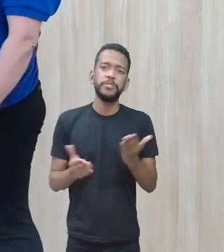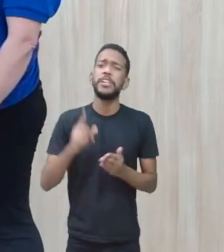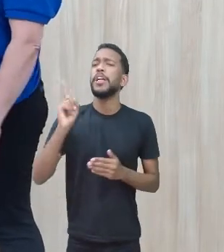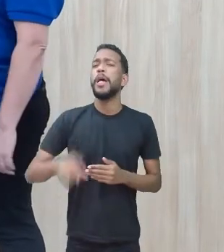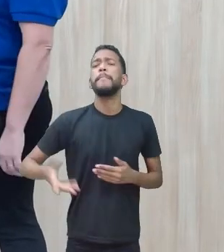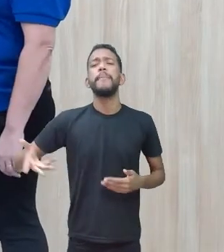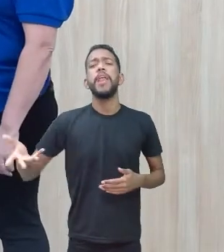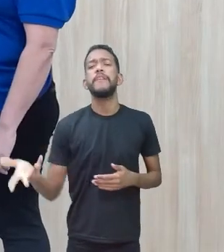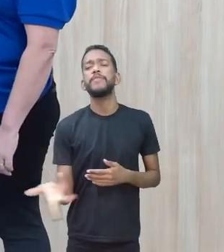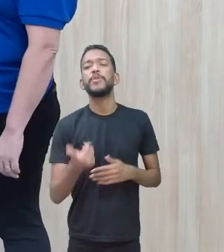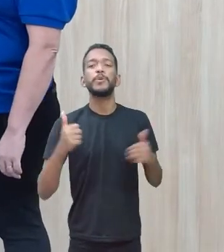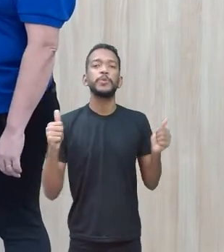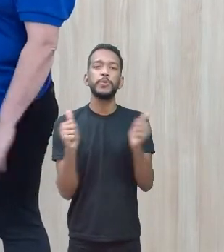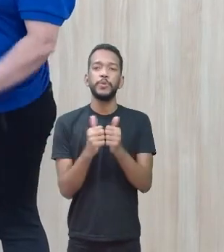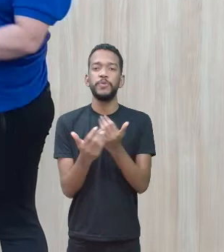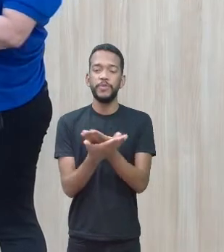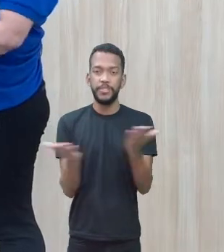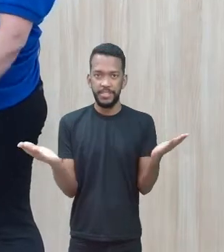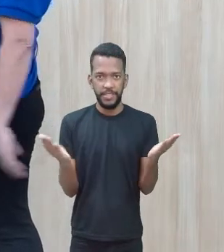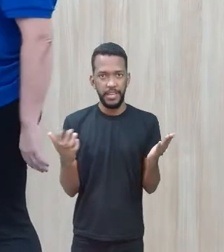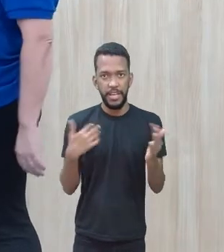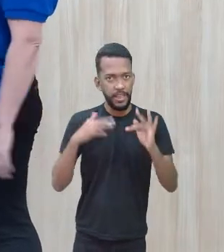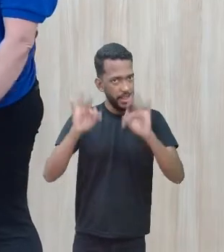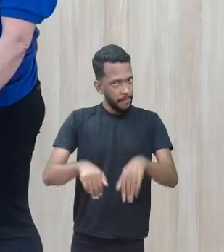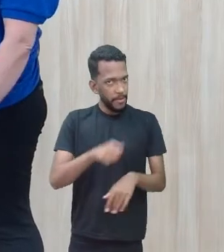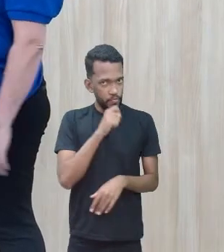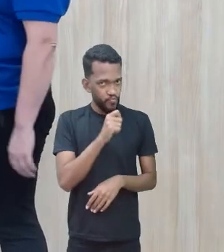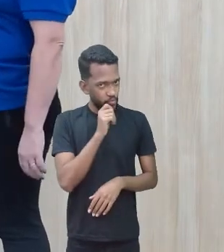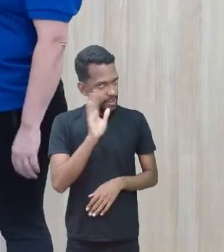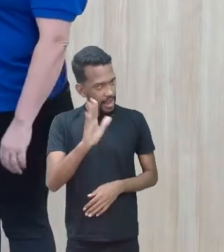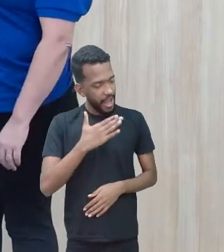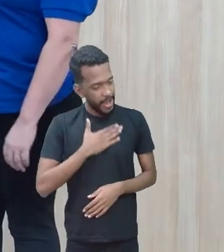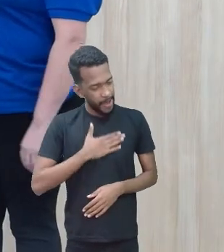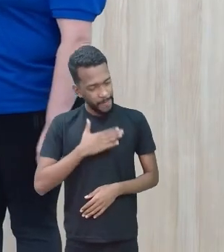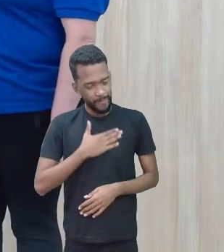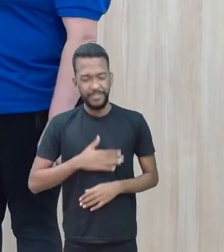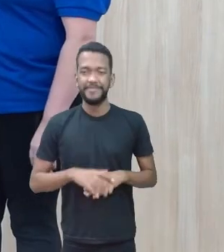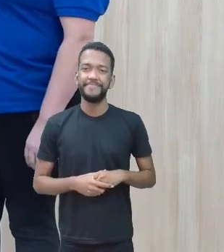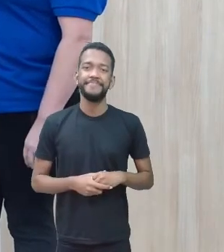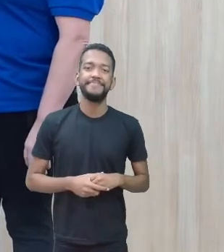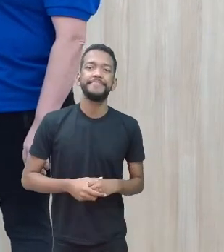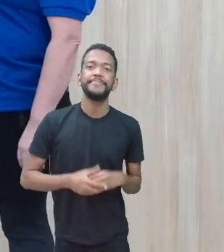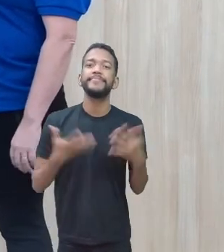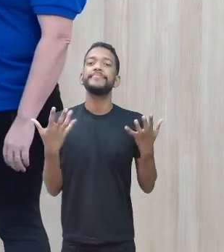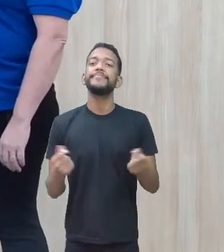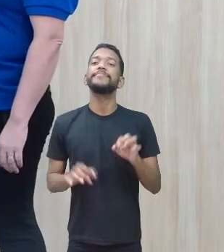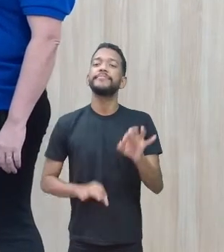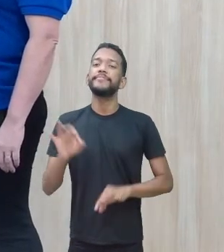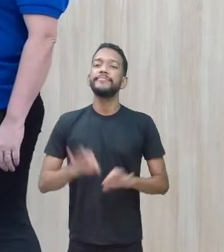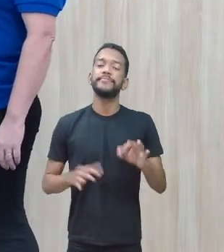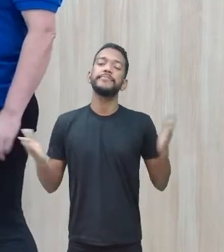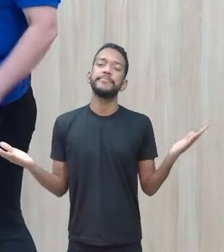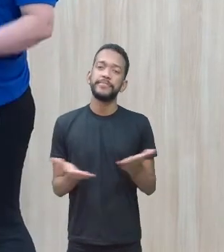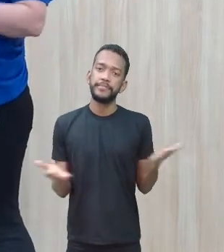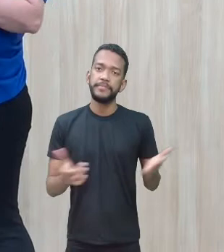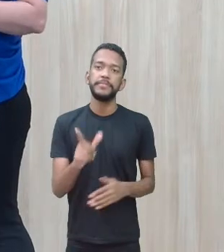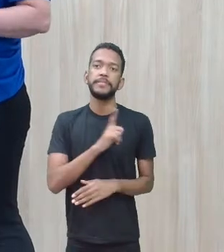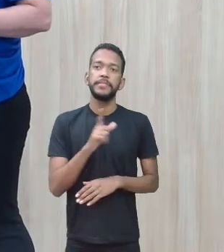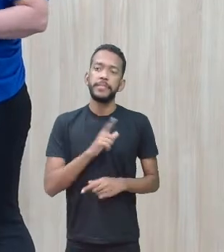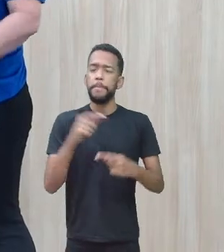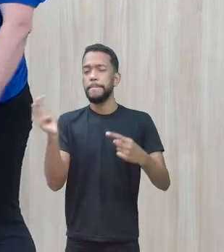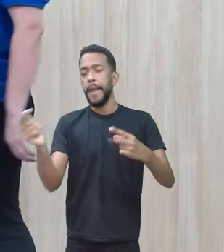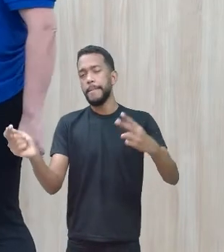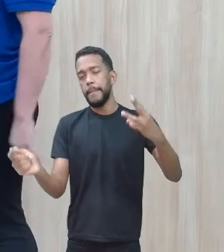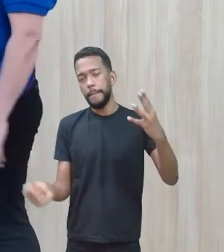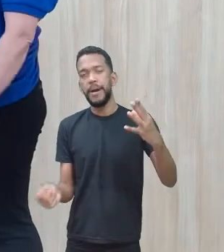maravilhoso estar com vocês. Vamos lá? Não estou encerrando ainda. Vamos organizar agora, reescrevendo,